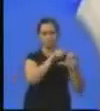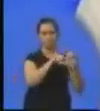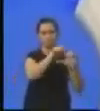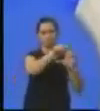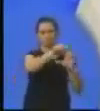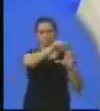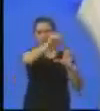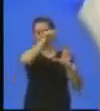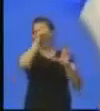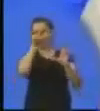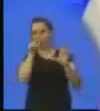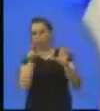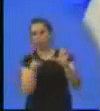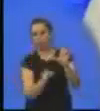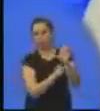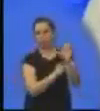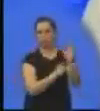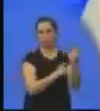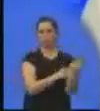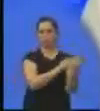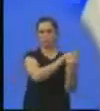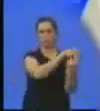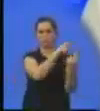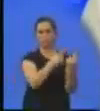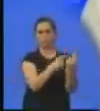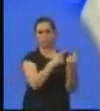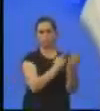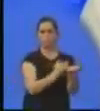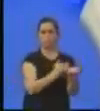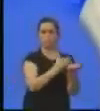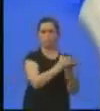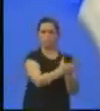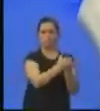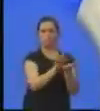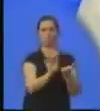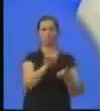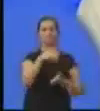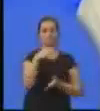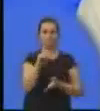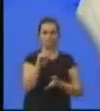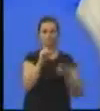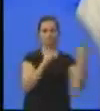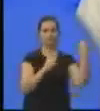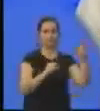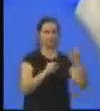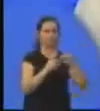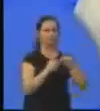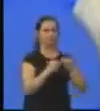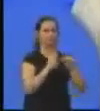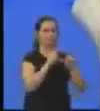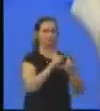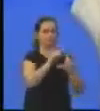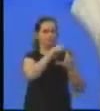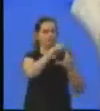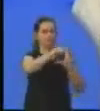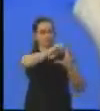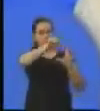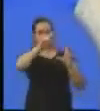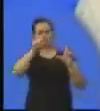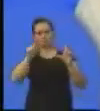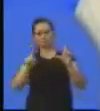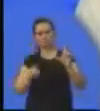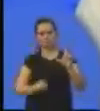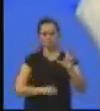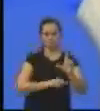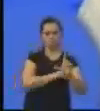chegar no 2π. E aí eu percebo que, a partir do 2π, a minha função começa a repetir de novo. Então, vai começar lá em cima, fazer a volta, cair